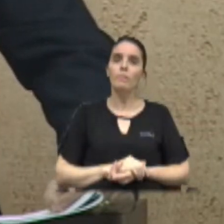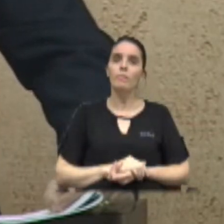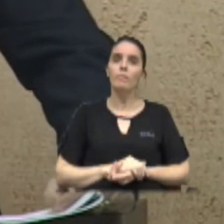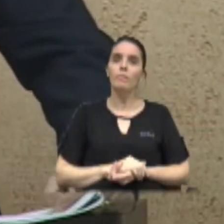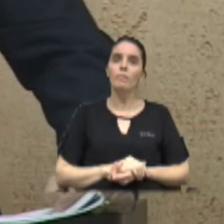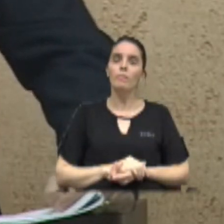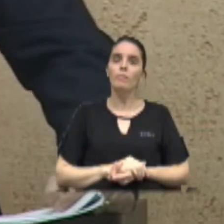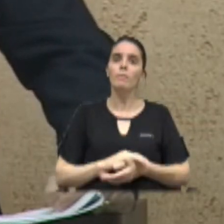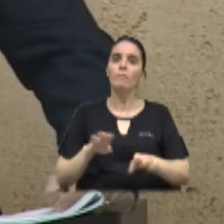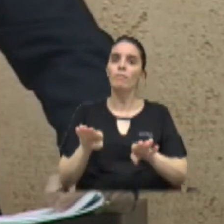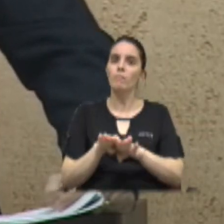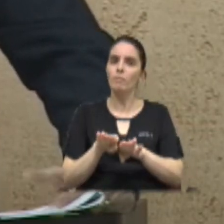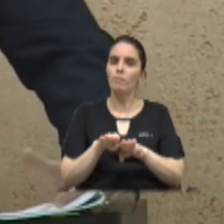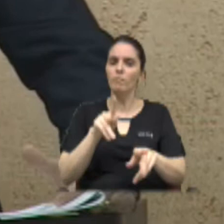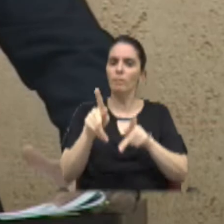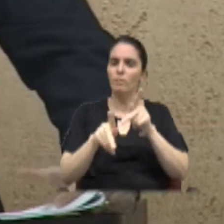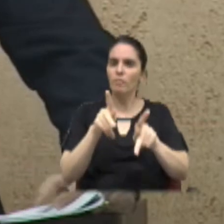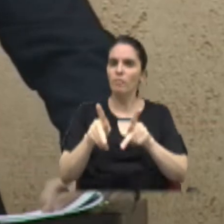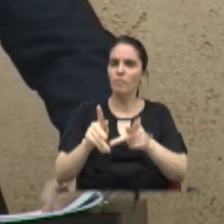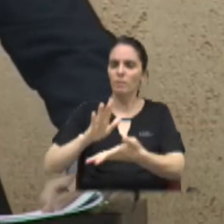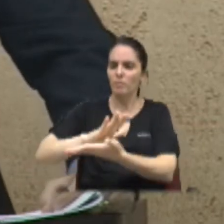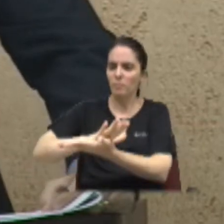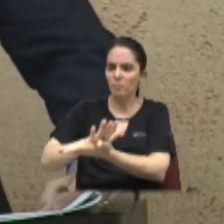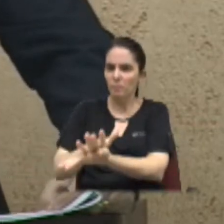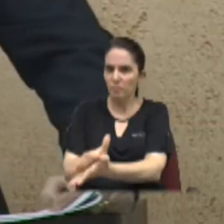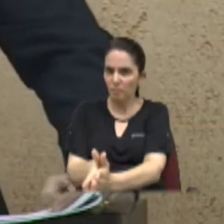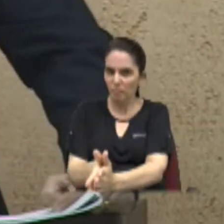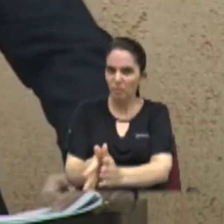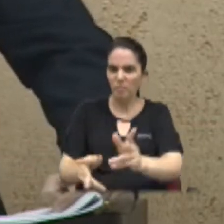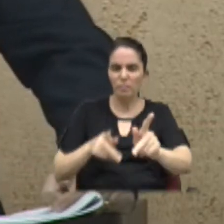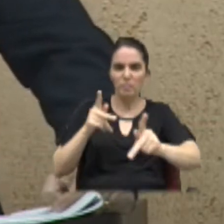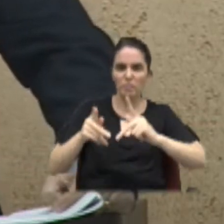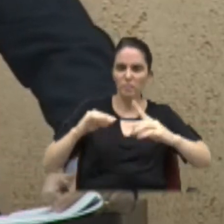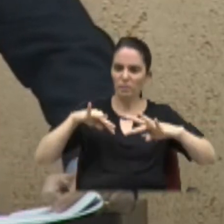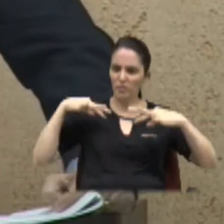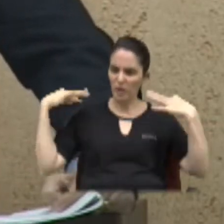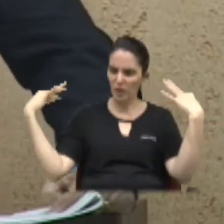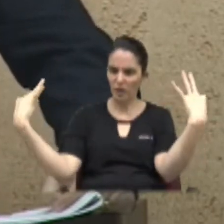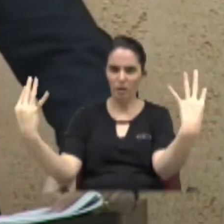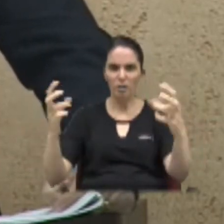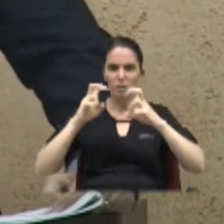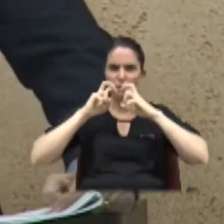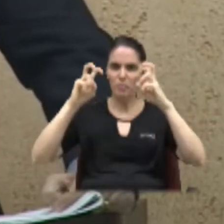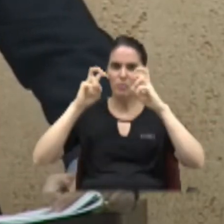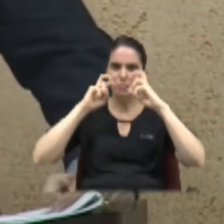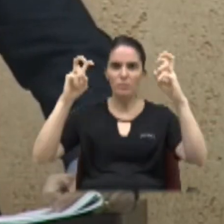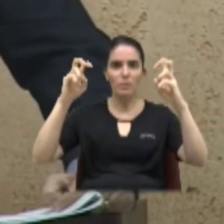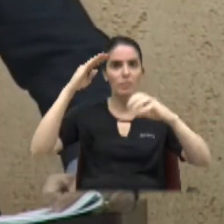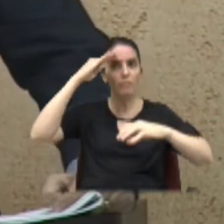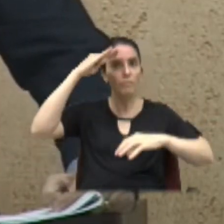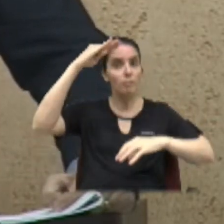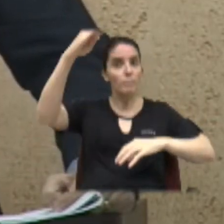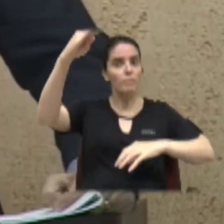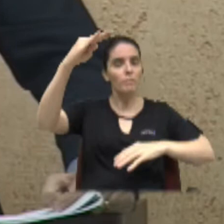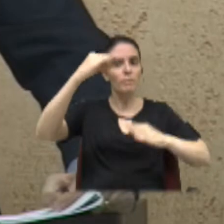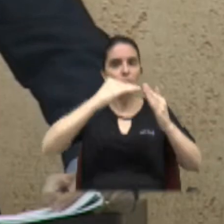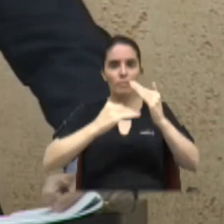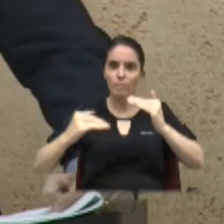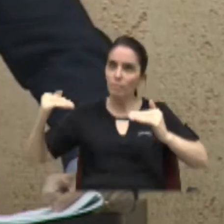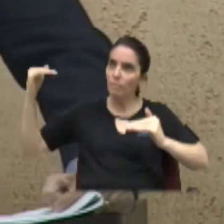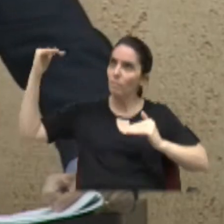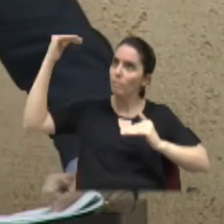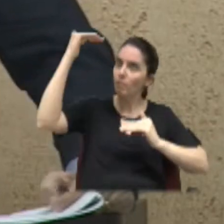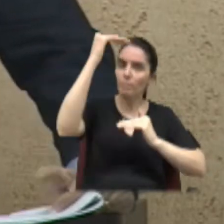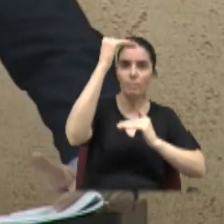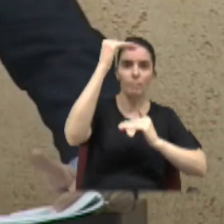pela população, que cercou o Exército xingando e gritando, sendo que o Exército é a última instância que se